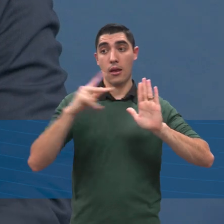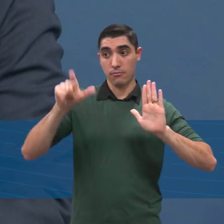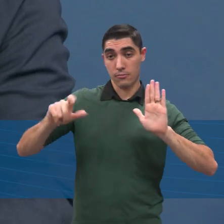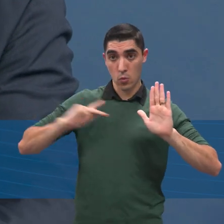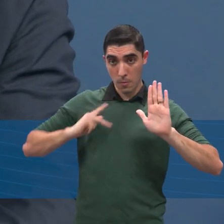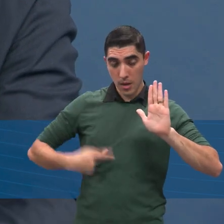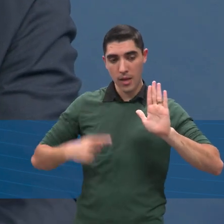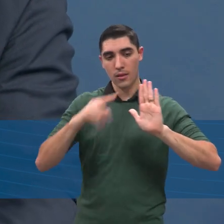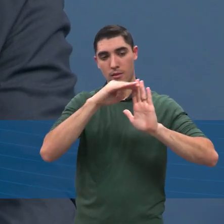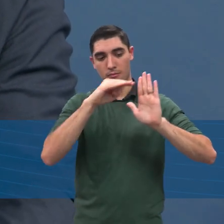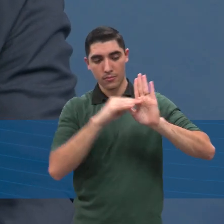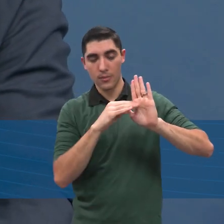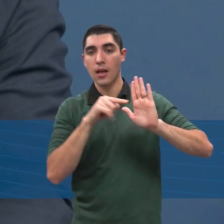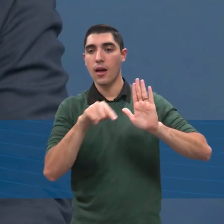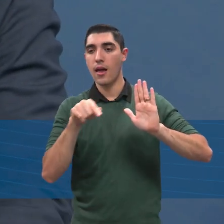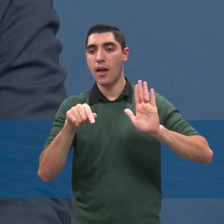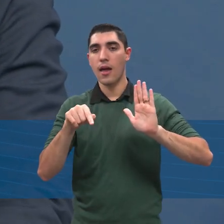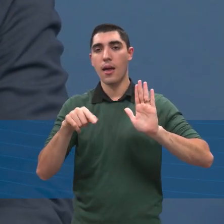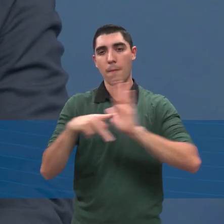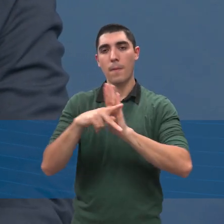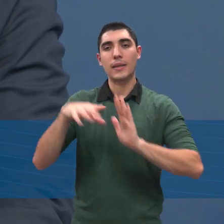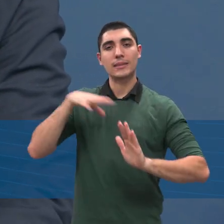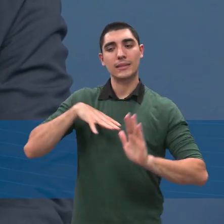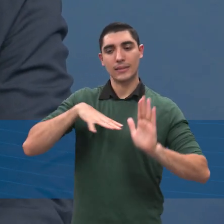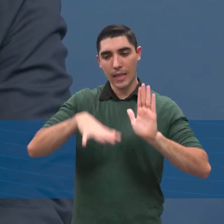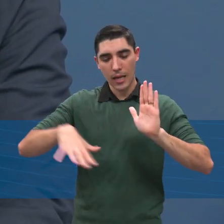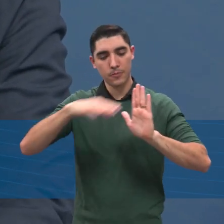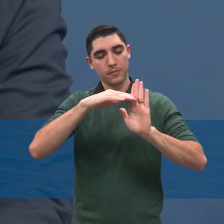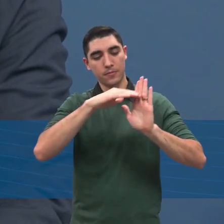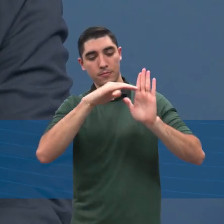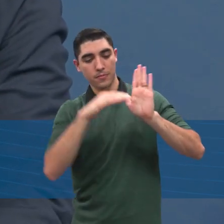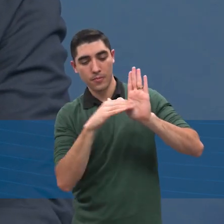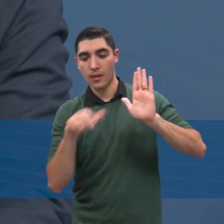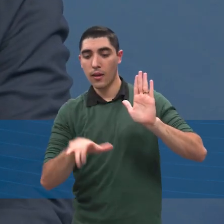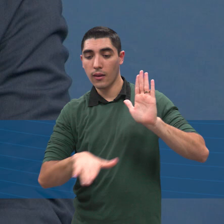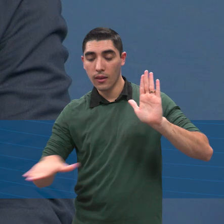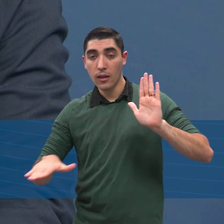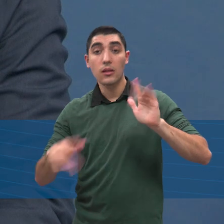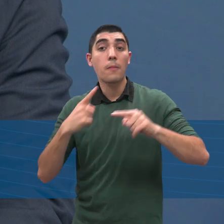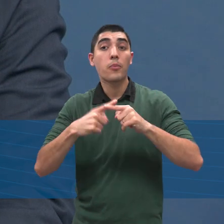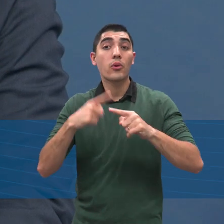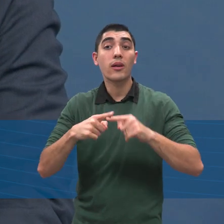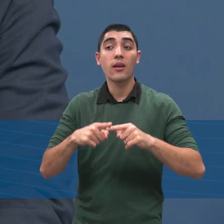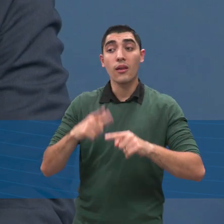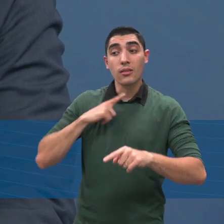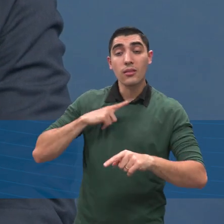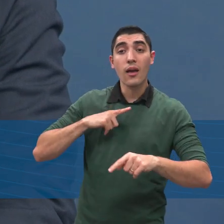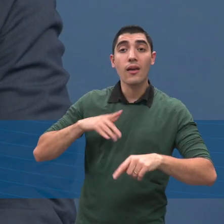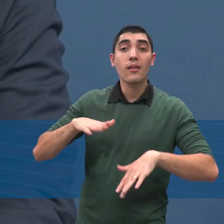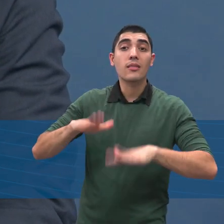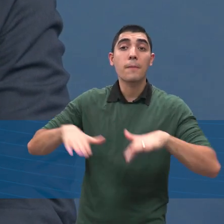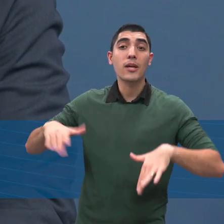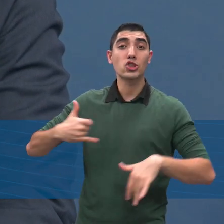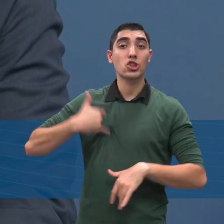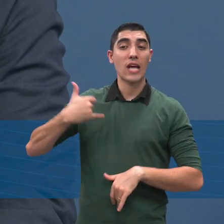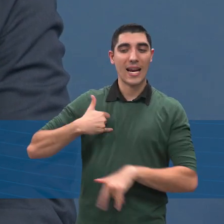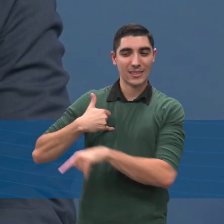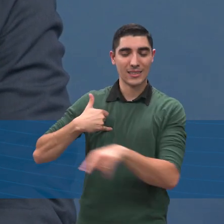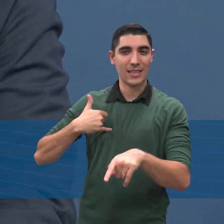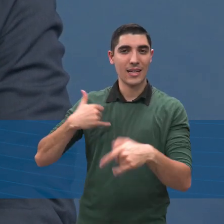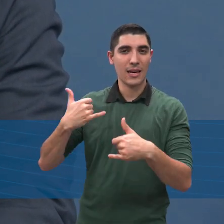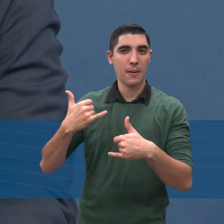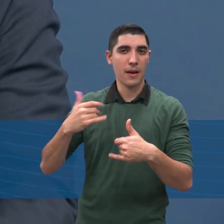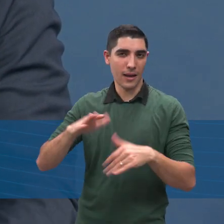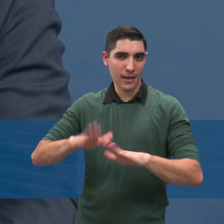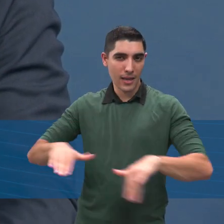urbana, tem a escala da criança ali, então, porque o brinquedo para faixa etária é diferente, né? Então, se você